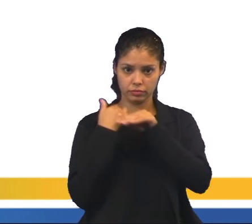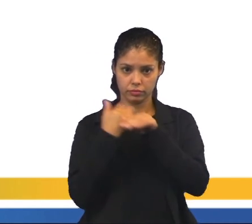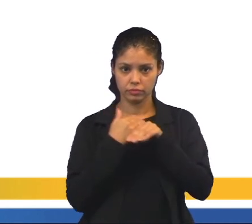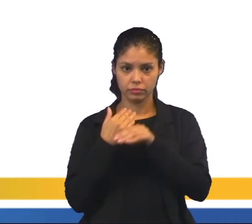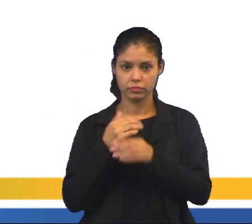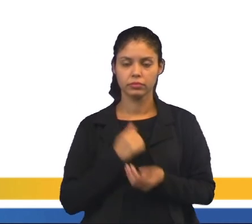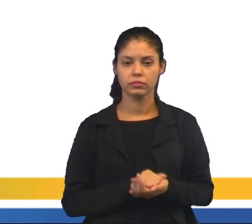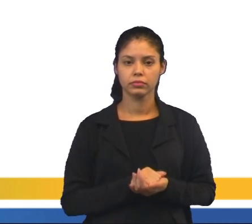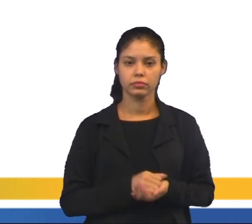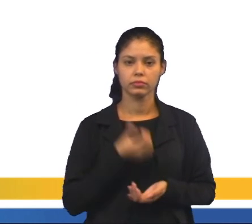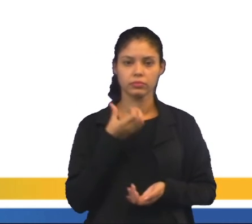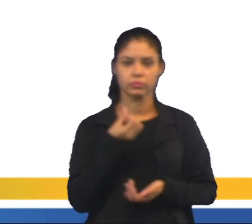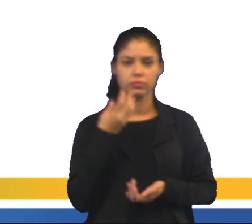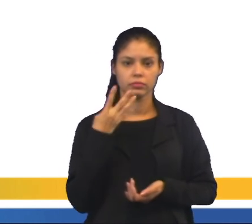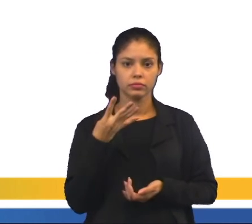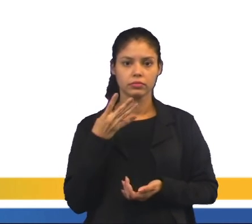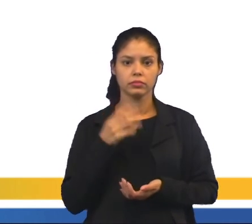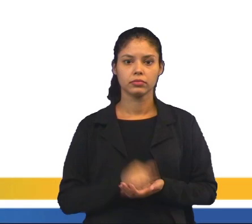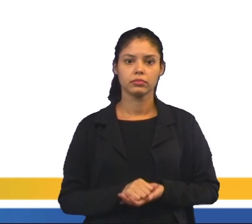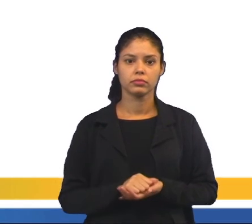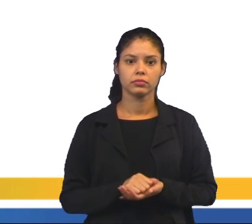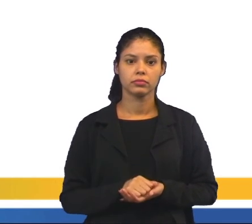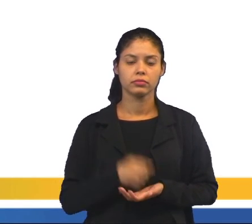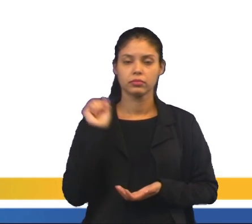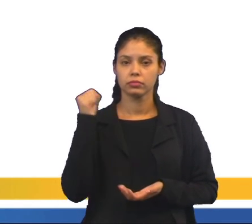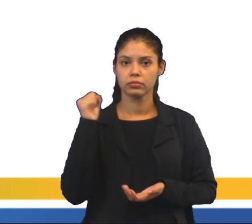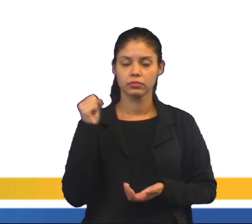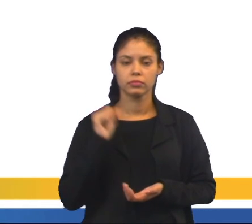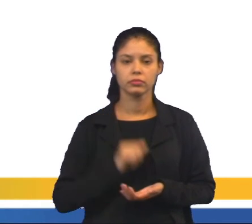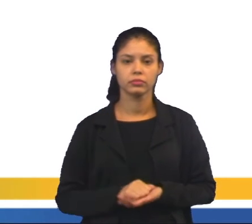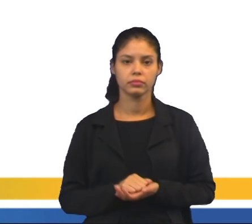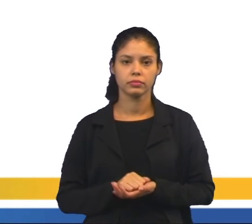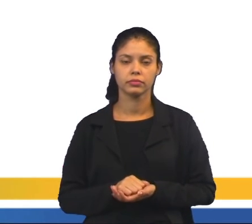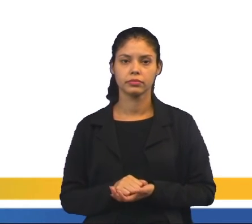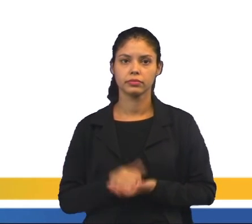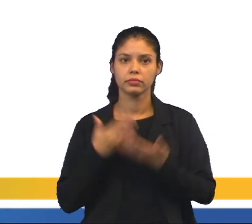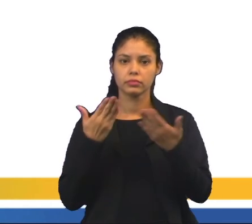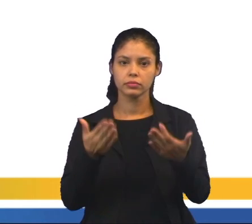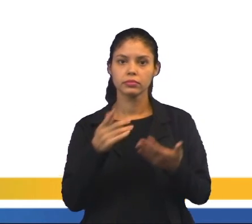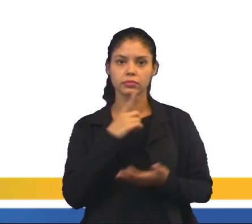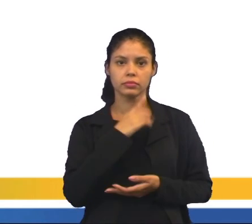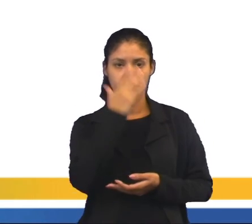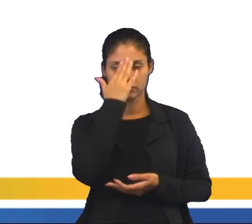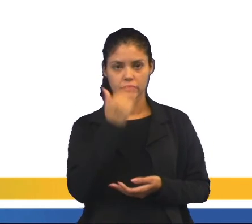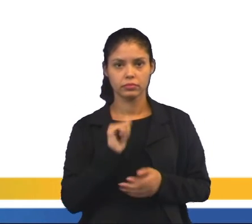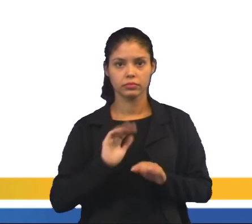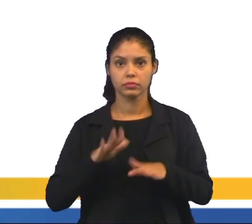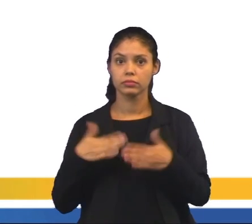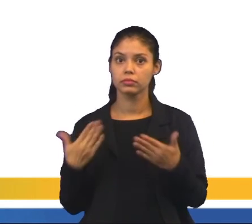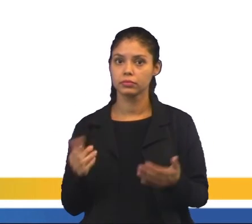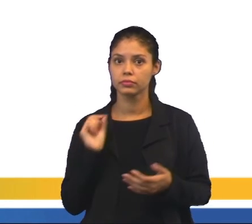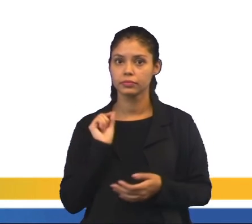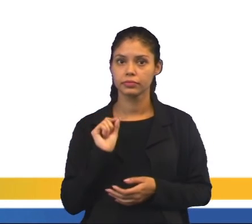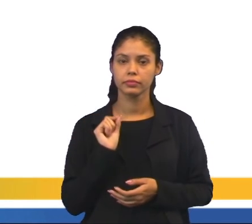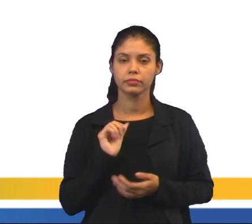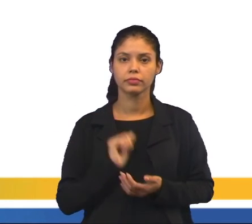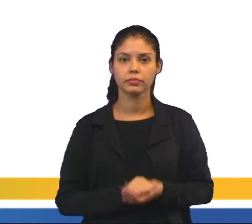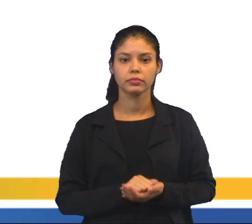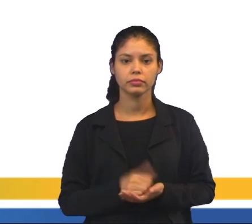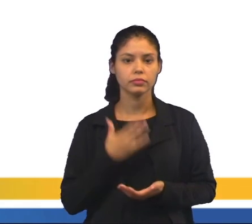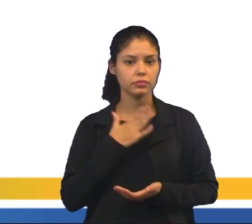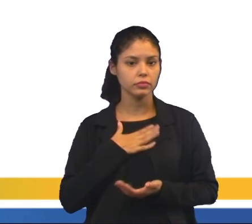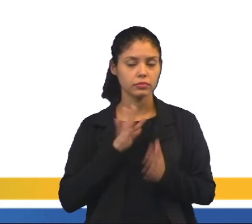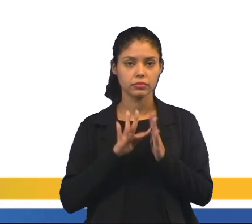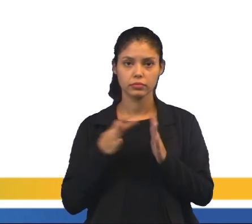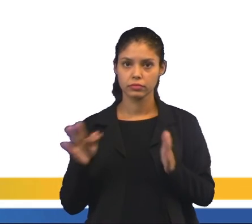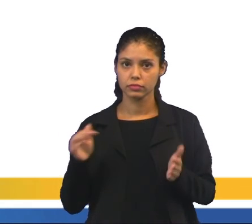a raiz quadrada de 64 igual a 8, certo? Então, aí eu vou saber logo que a